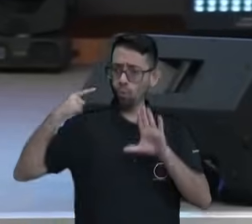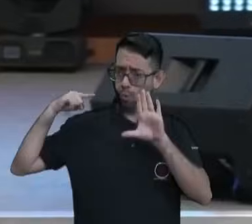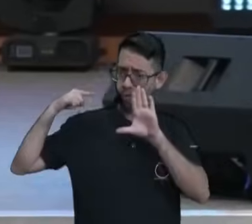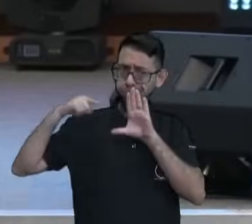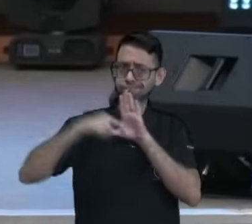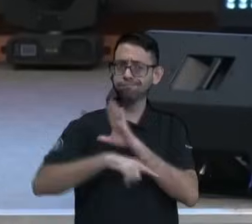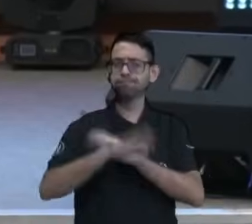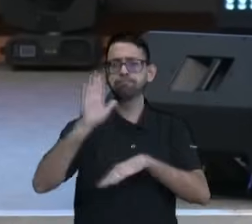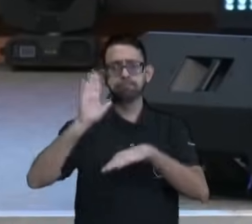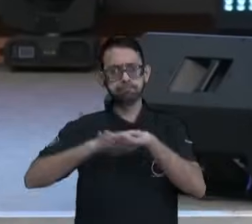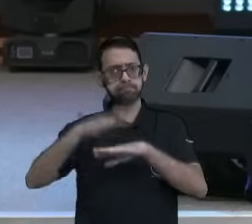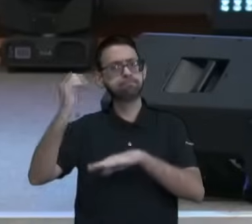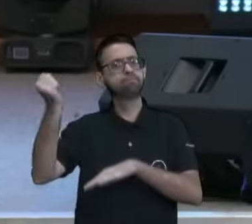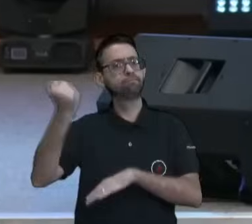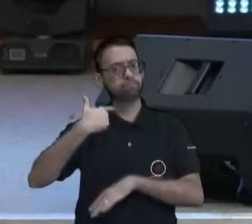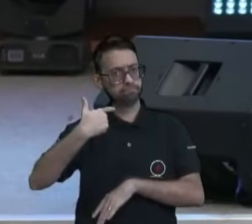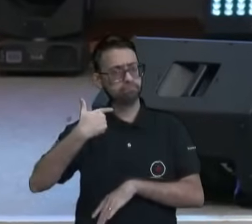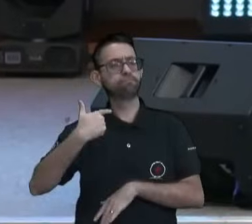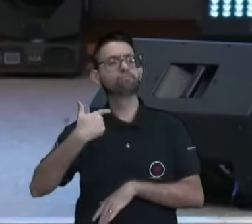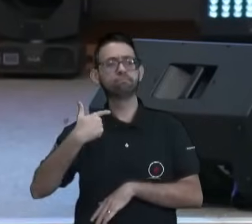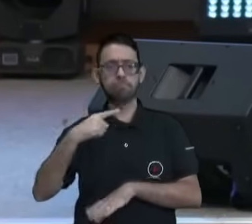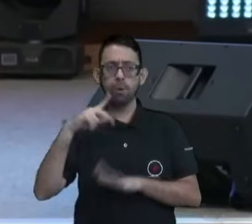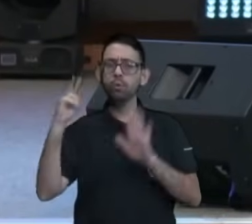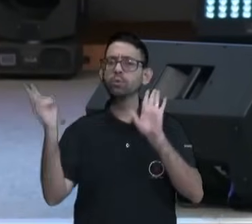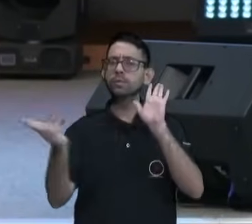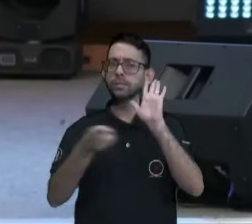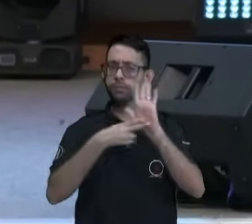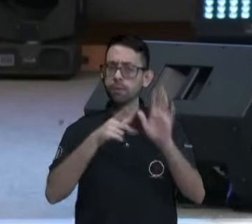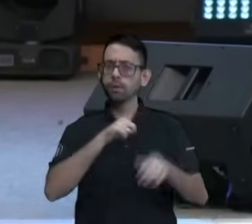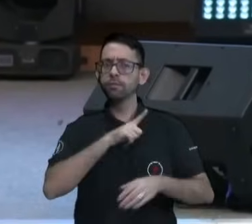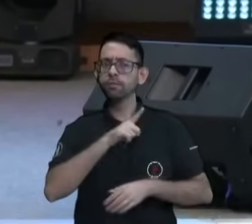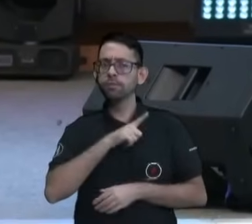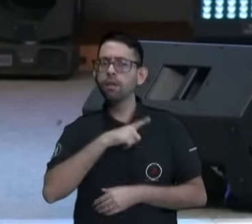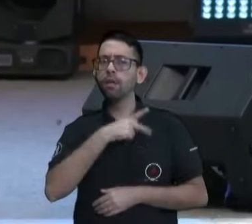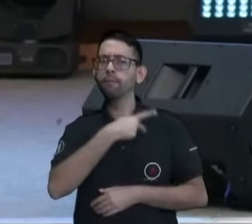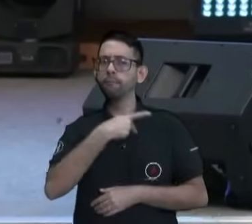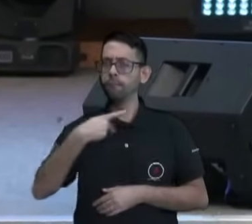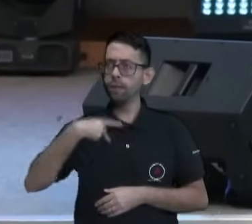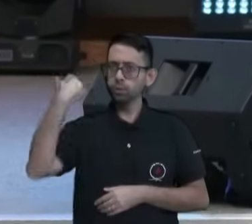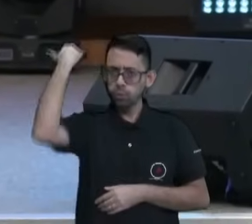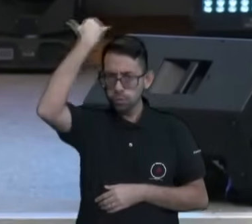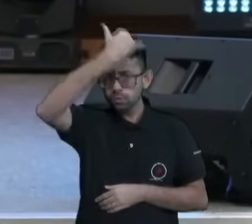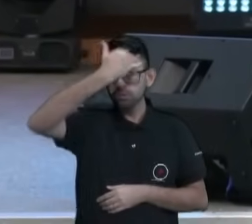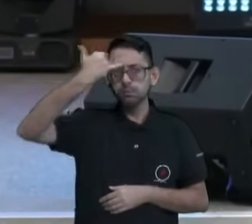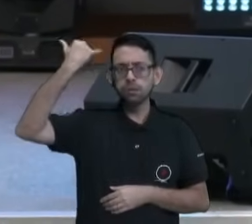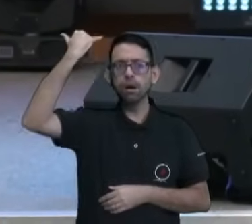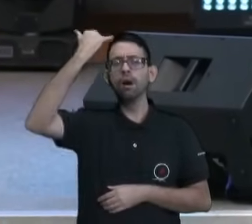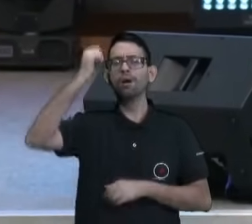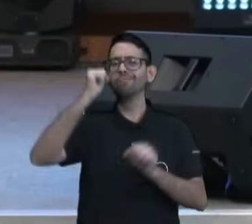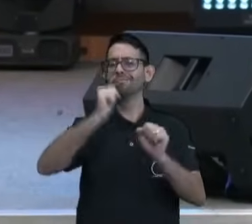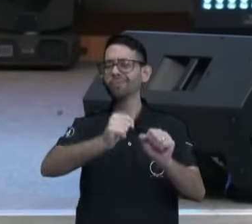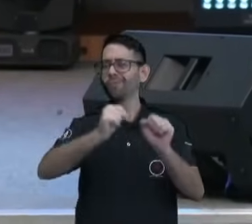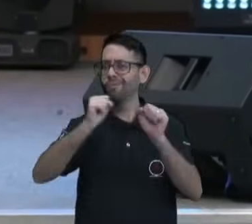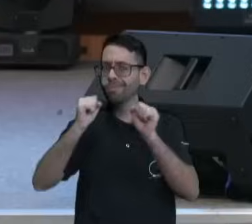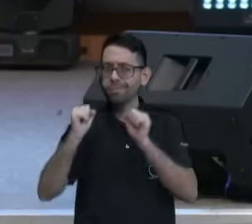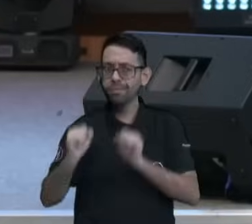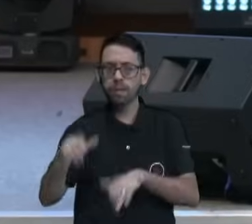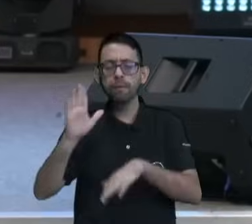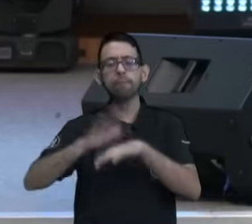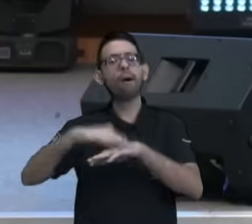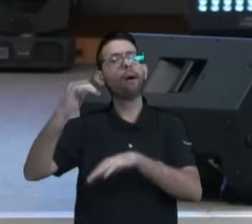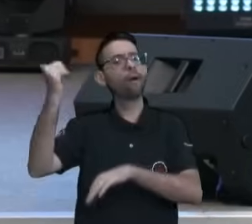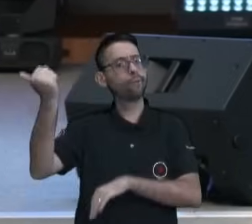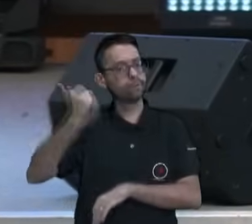eu reconheço que tem pastores que tem uma unção de Deus na vida muito mais poderosa do que eu